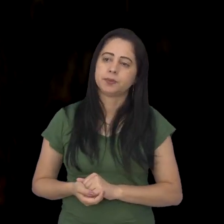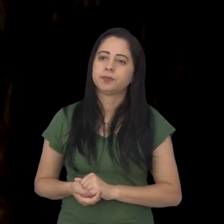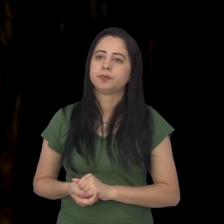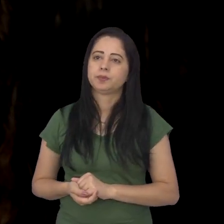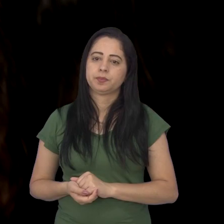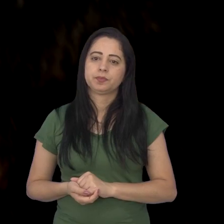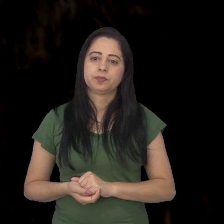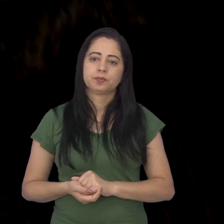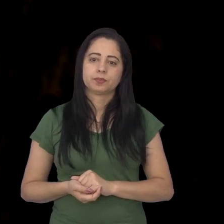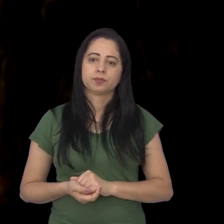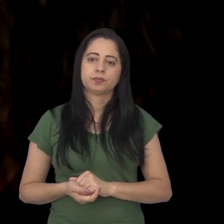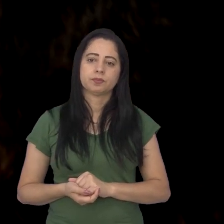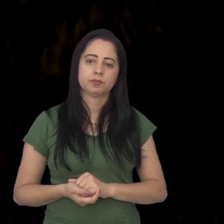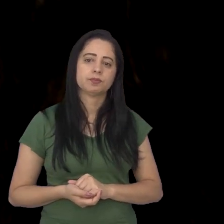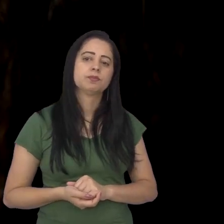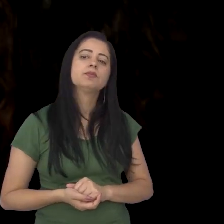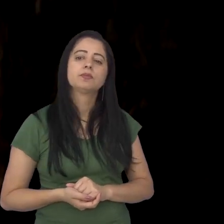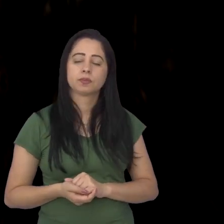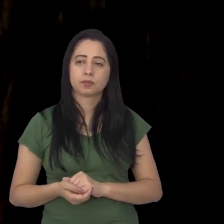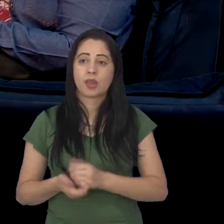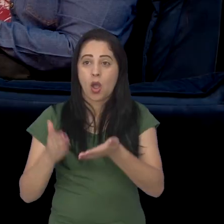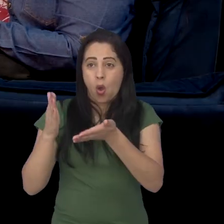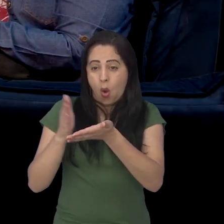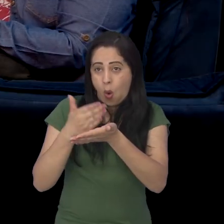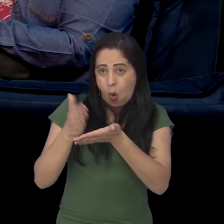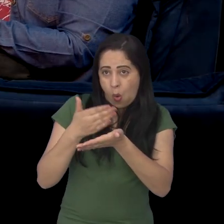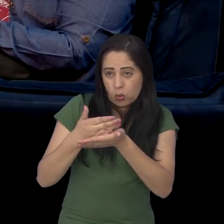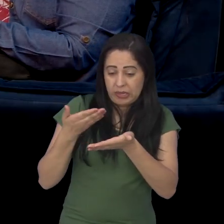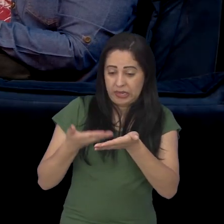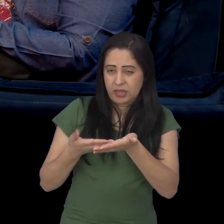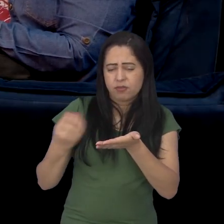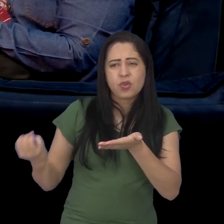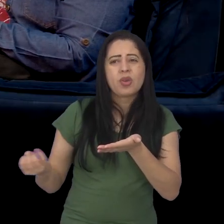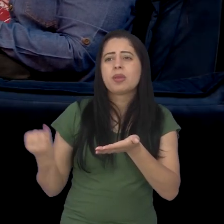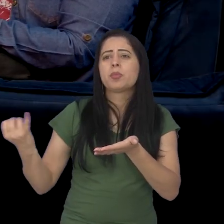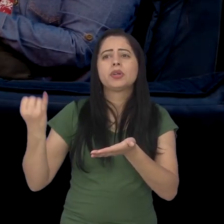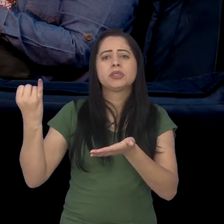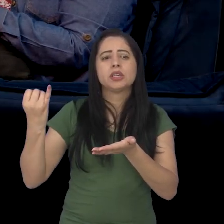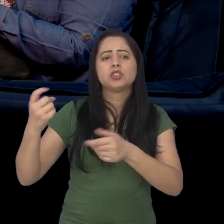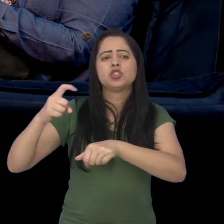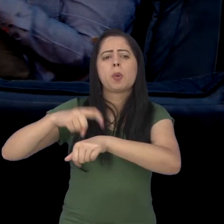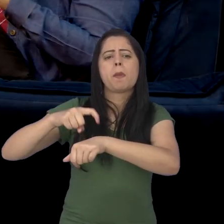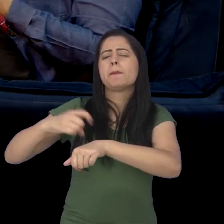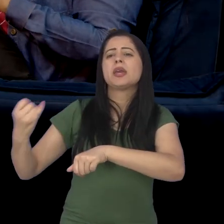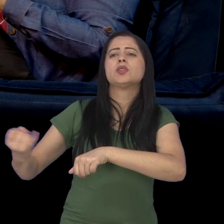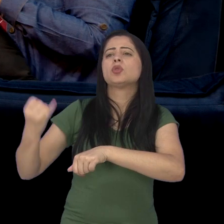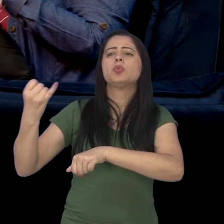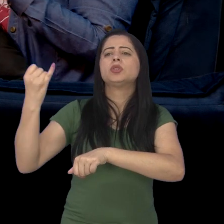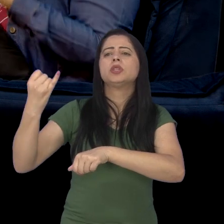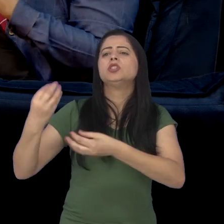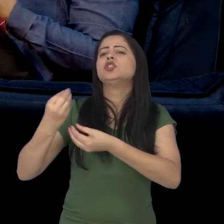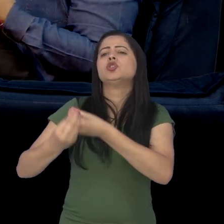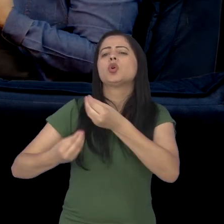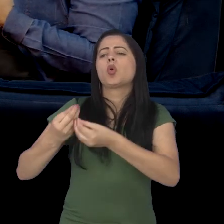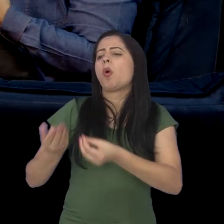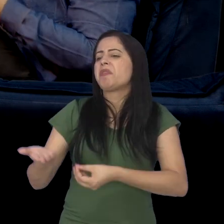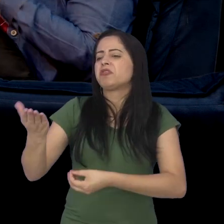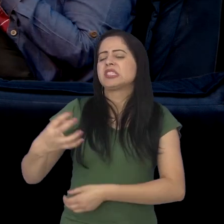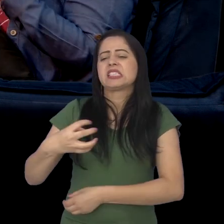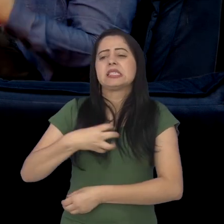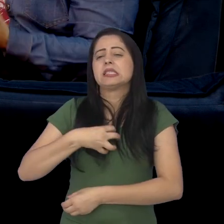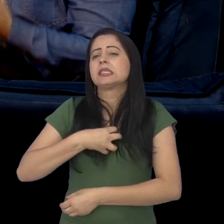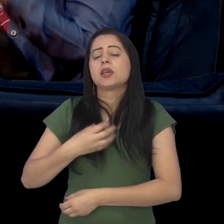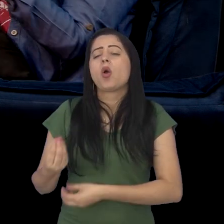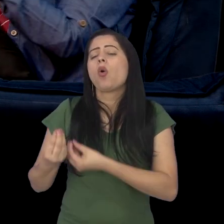TSE, dar umas opiniões, uma ajuda nas eleições. E sendo assim um livro tão importante,